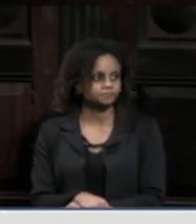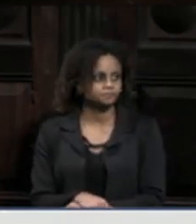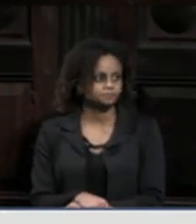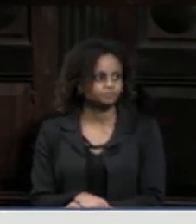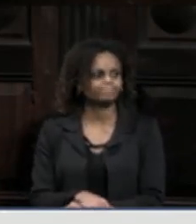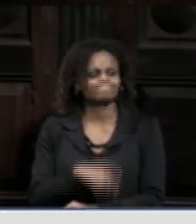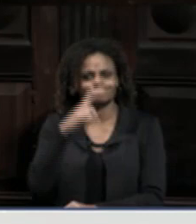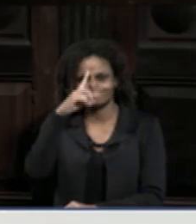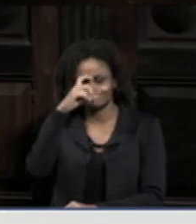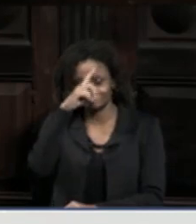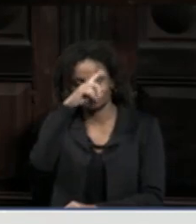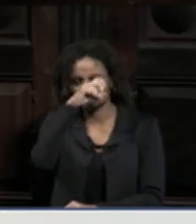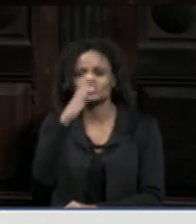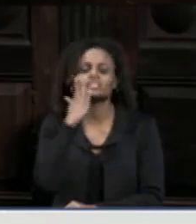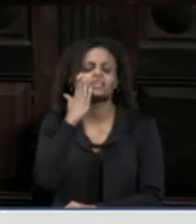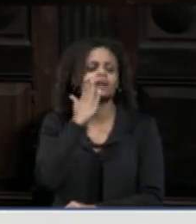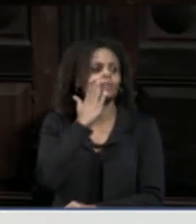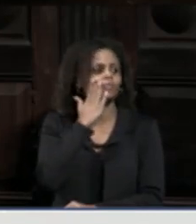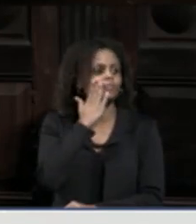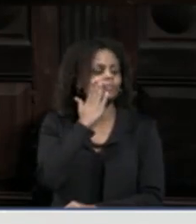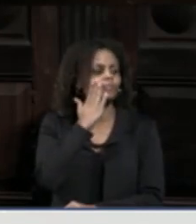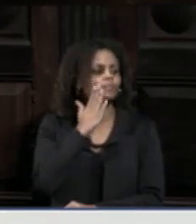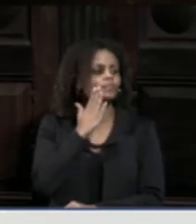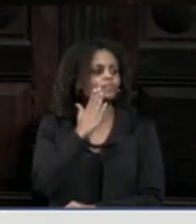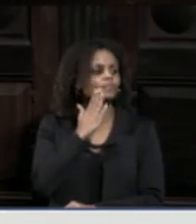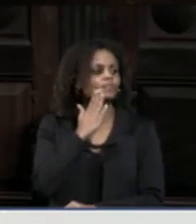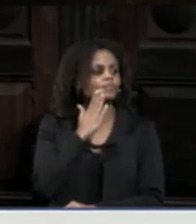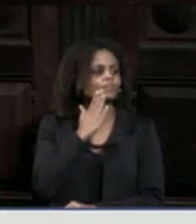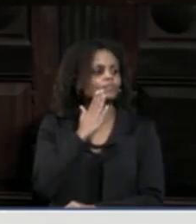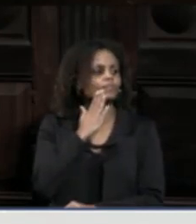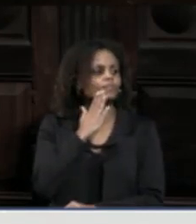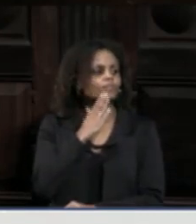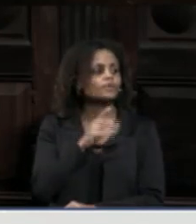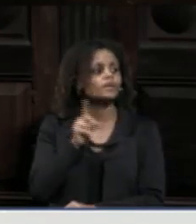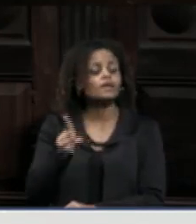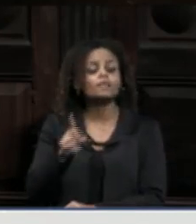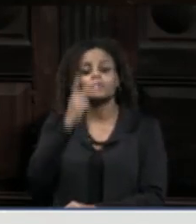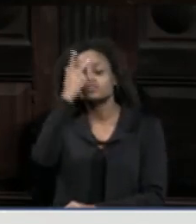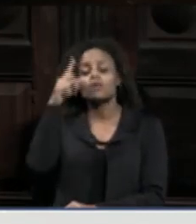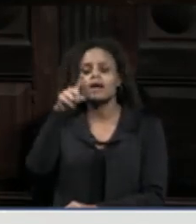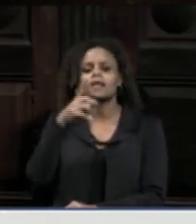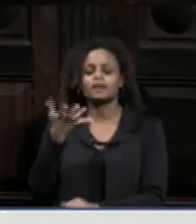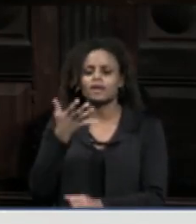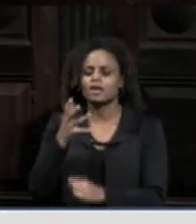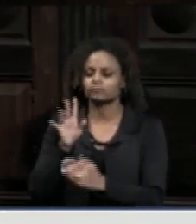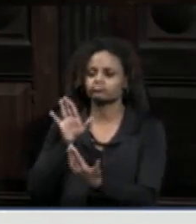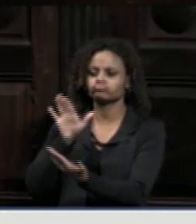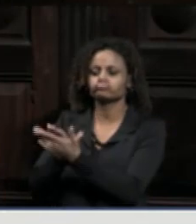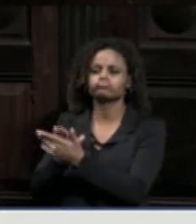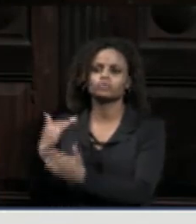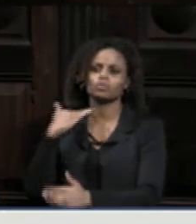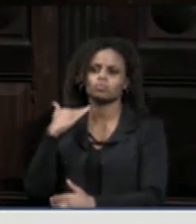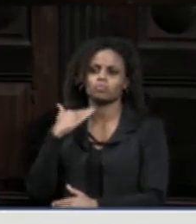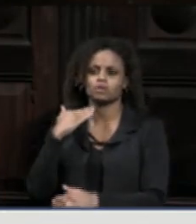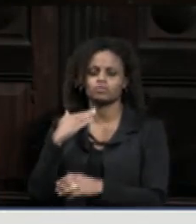É duro saber que quem busca o financiamento, pelos critérios do